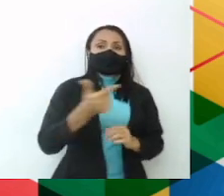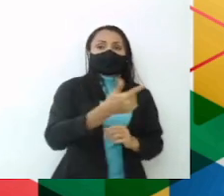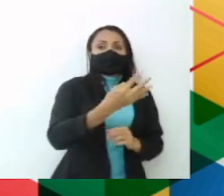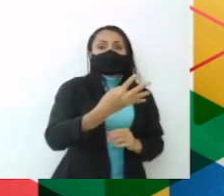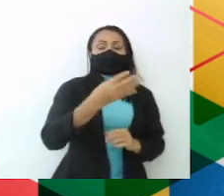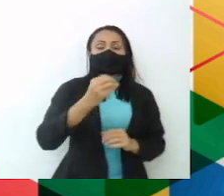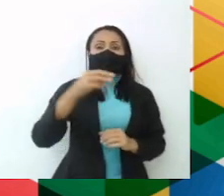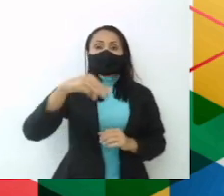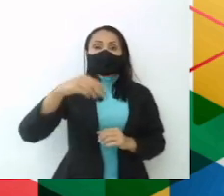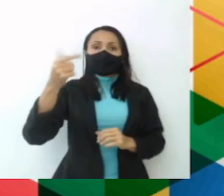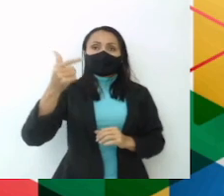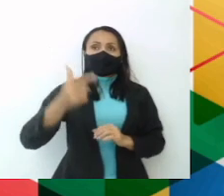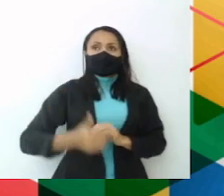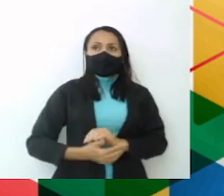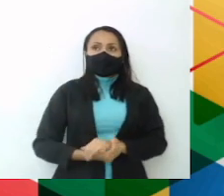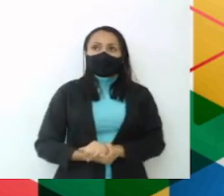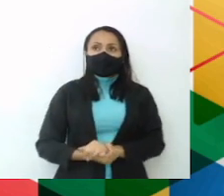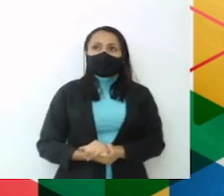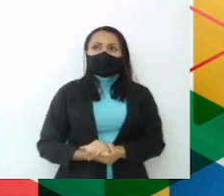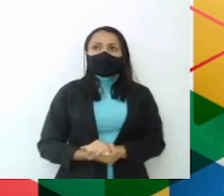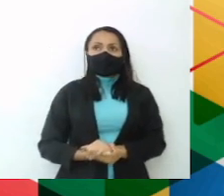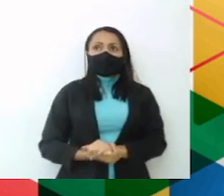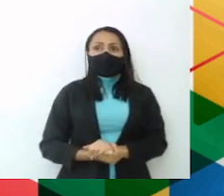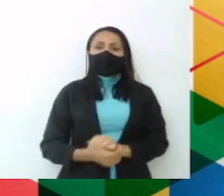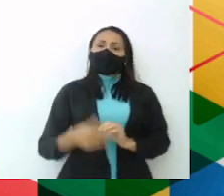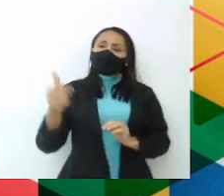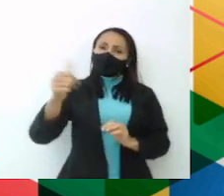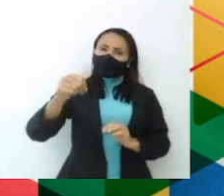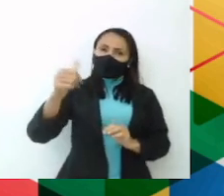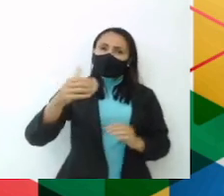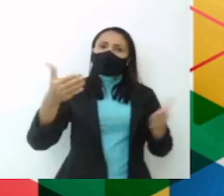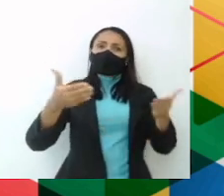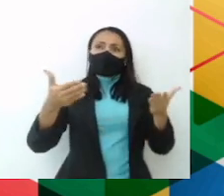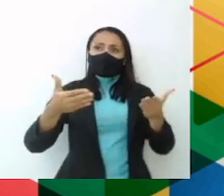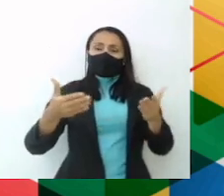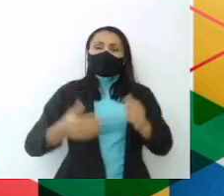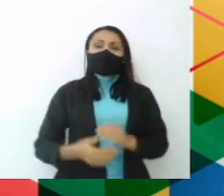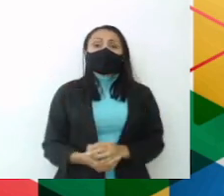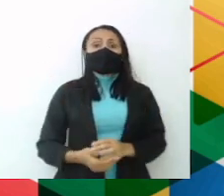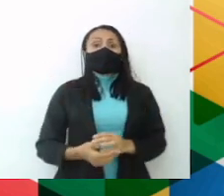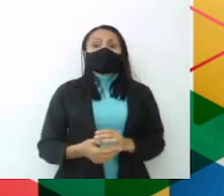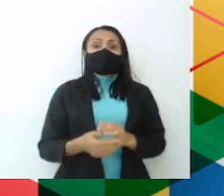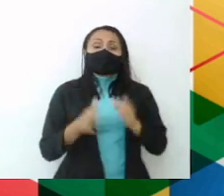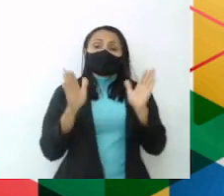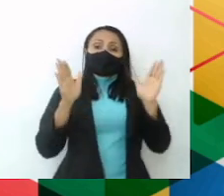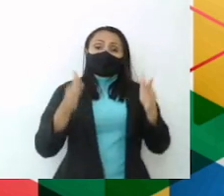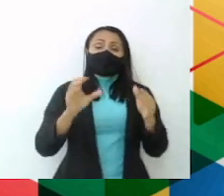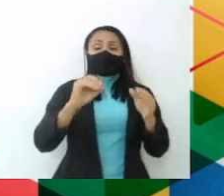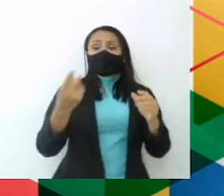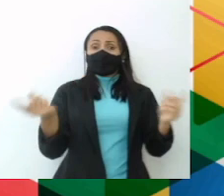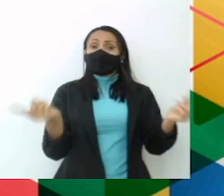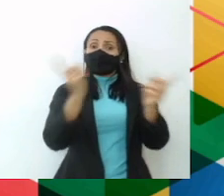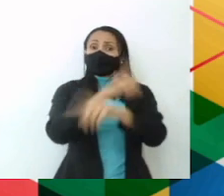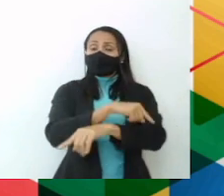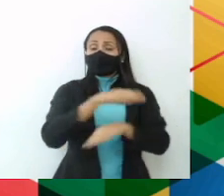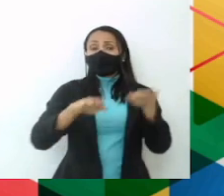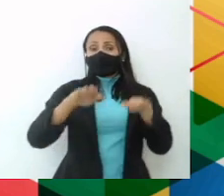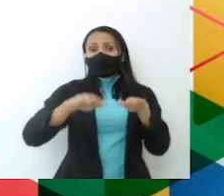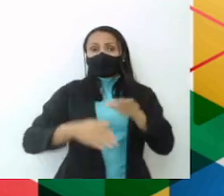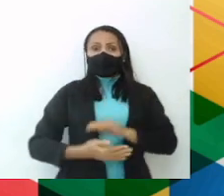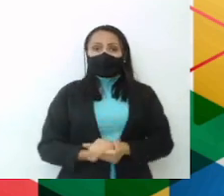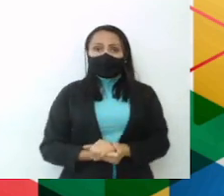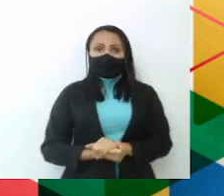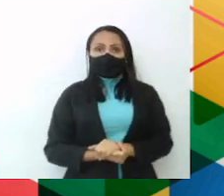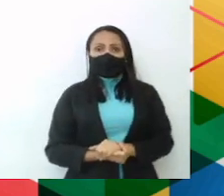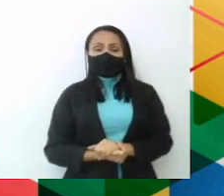metros quadrados? Então, aí você analisa agora se elas são direta ou inversamente proporcional.